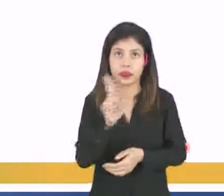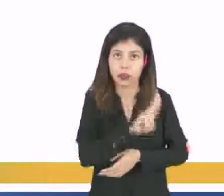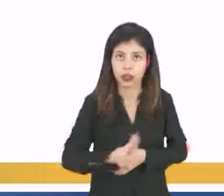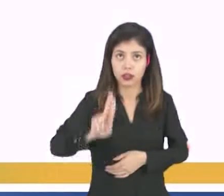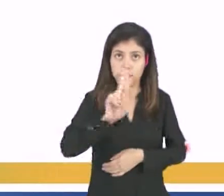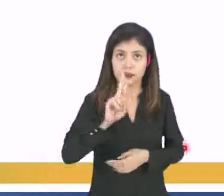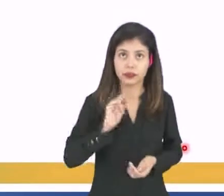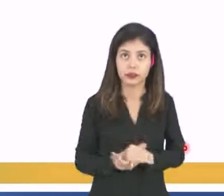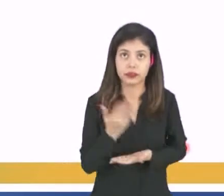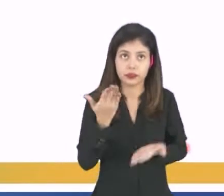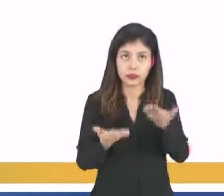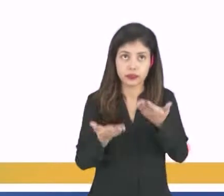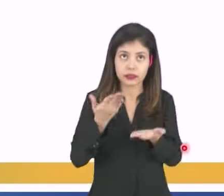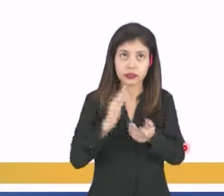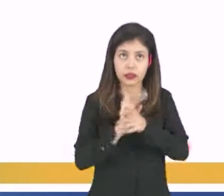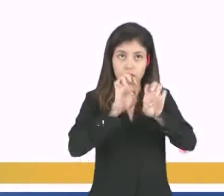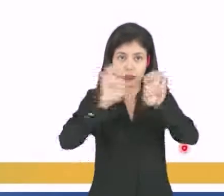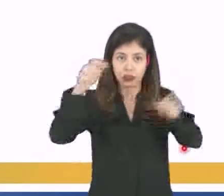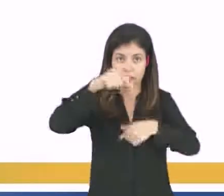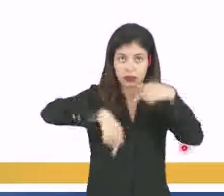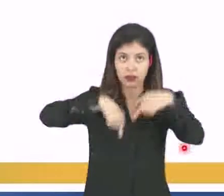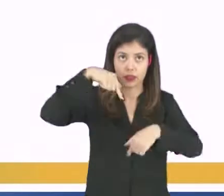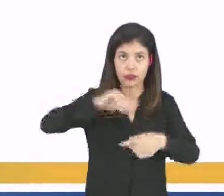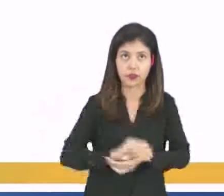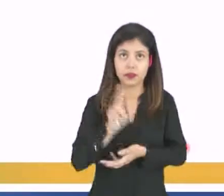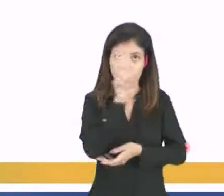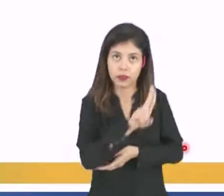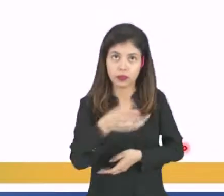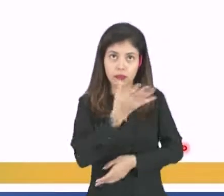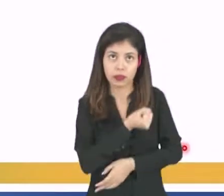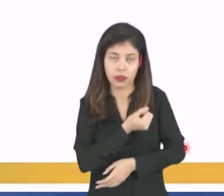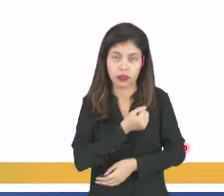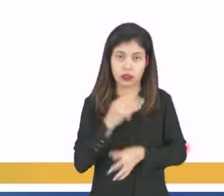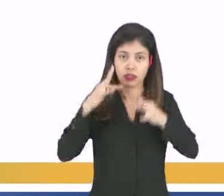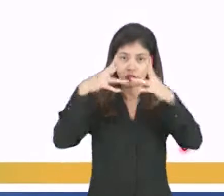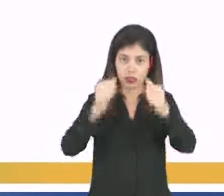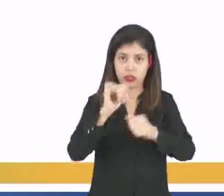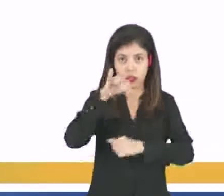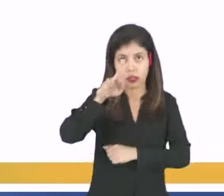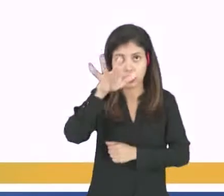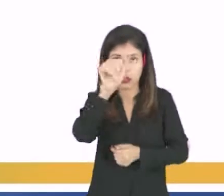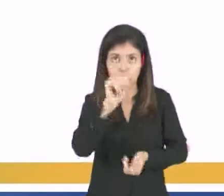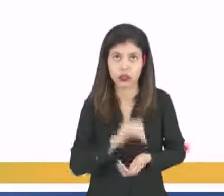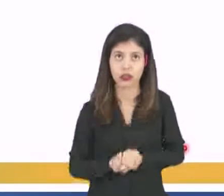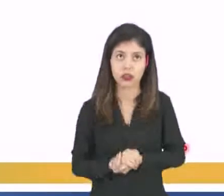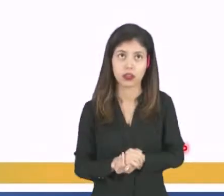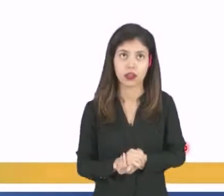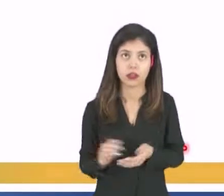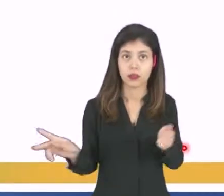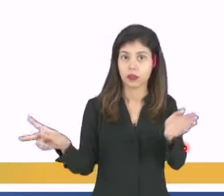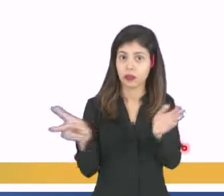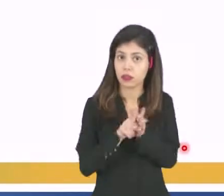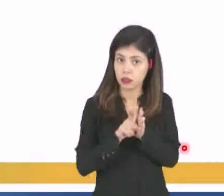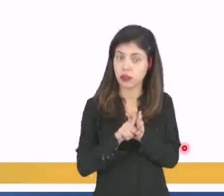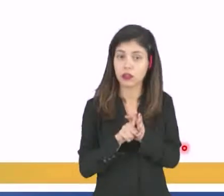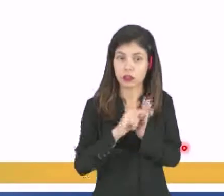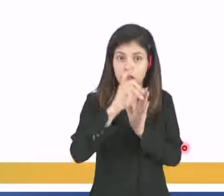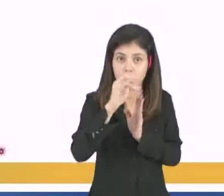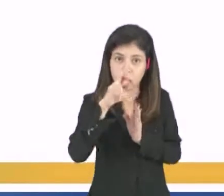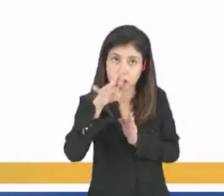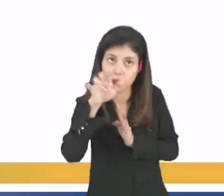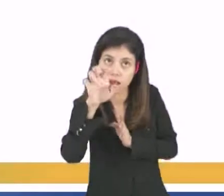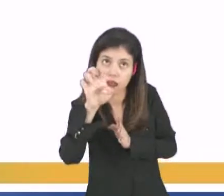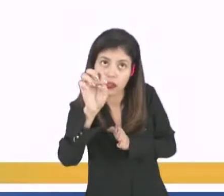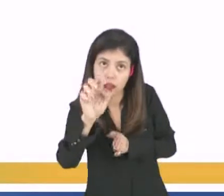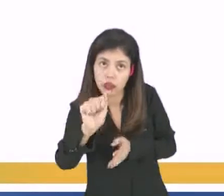que utilizamos para realizar o balanceamento de uma equação química é utilizar números inteiros, que eles são conhecidos